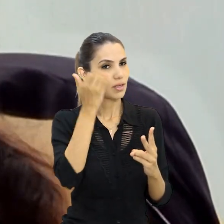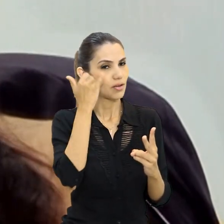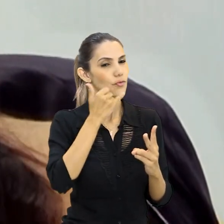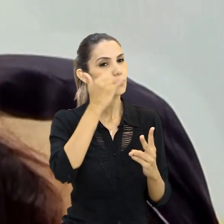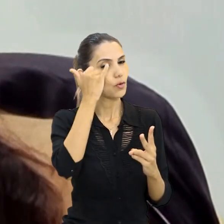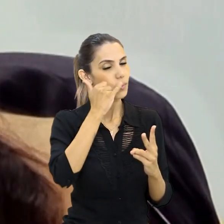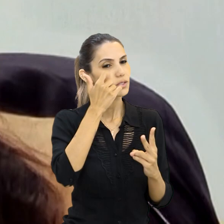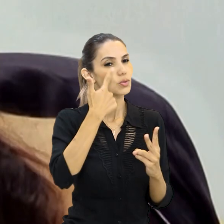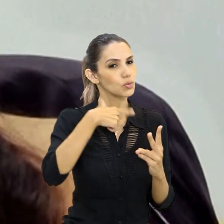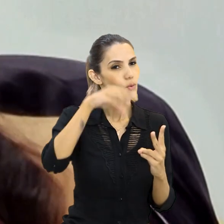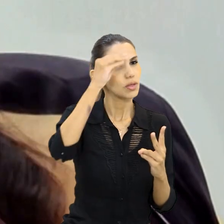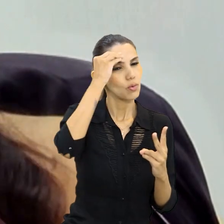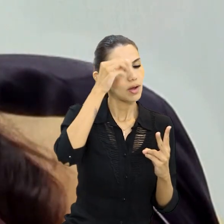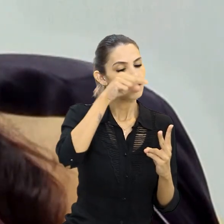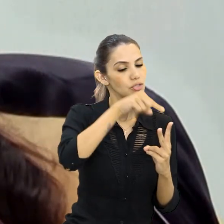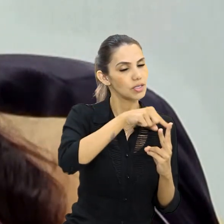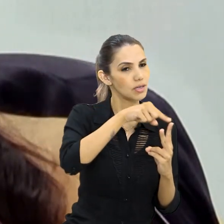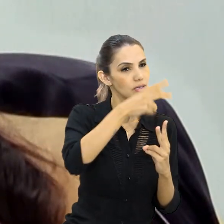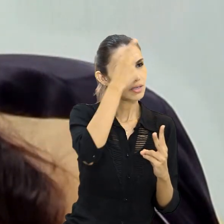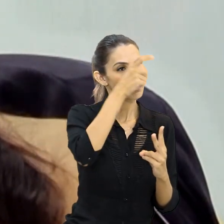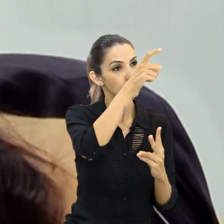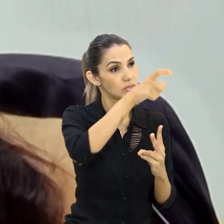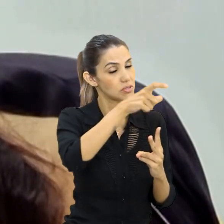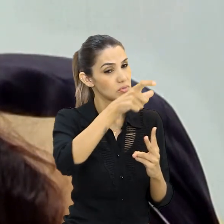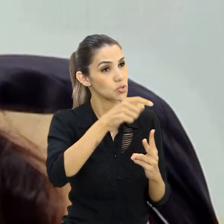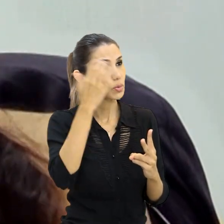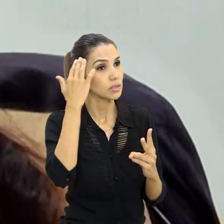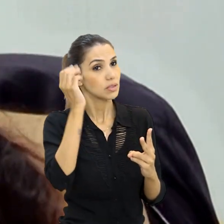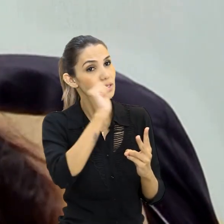os dois públicos, com uma linguagem